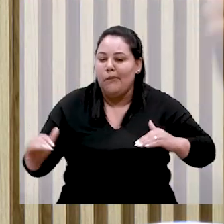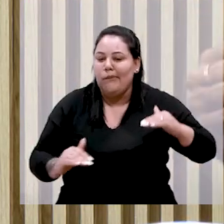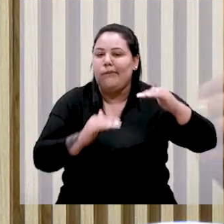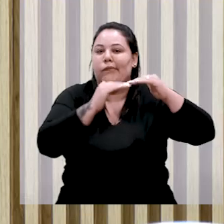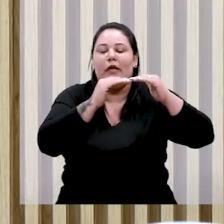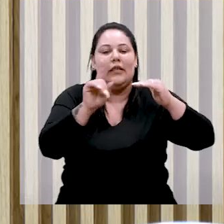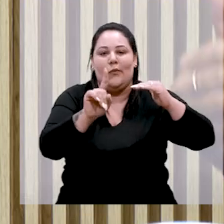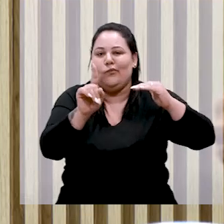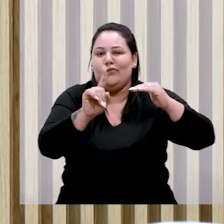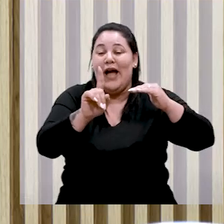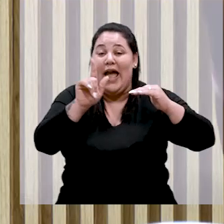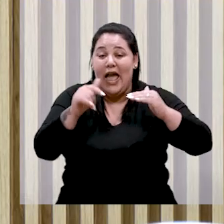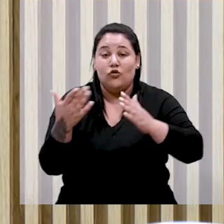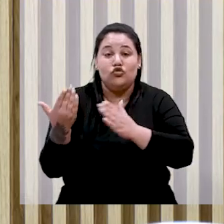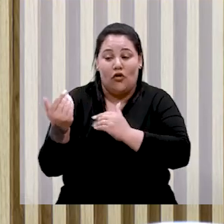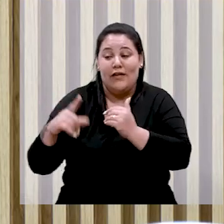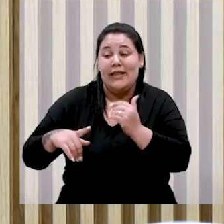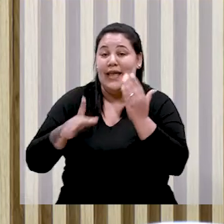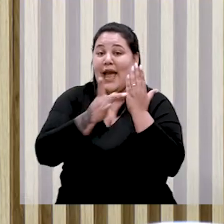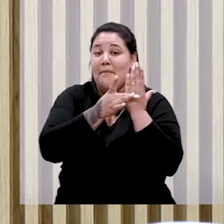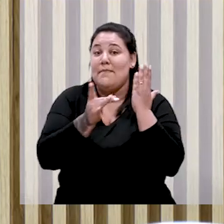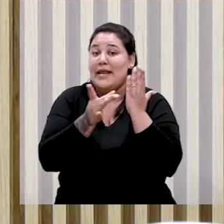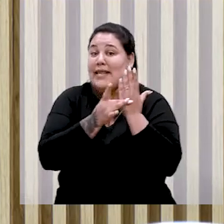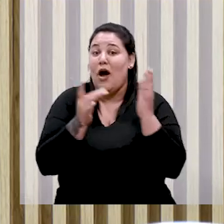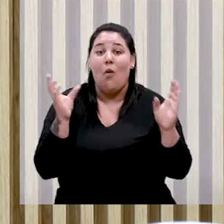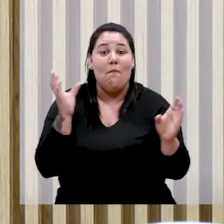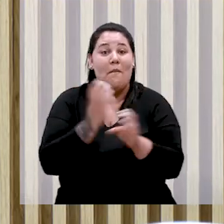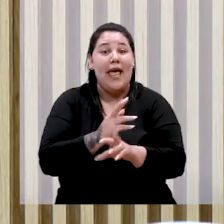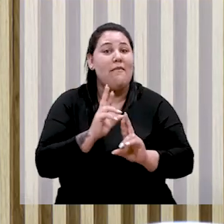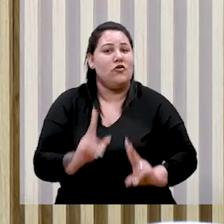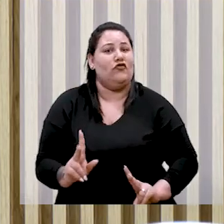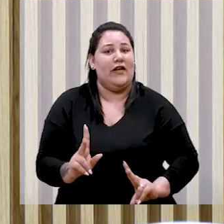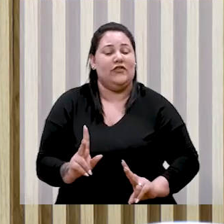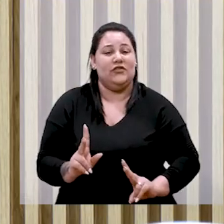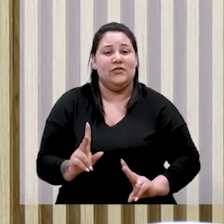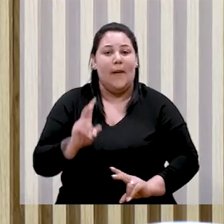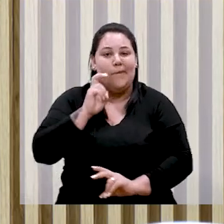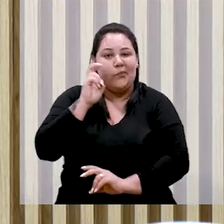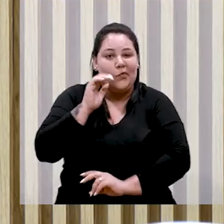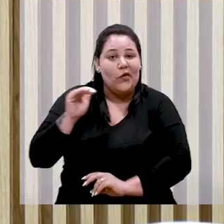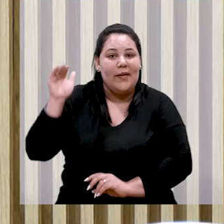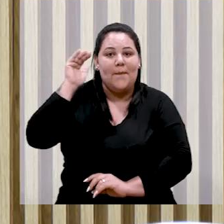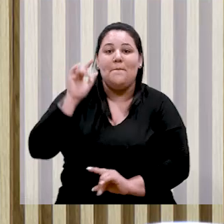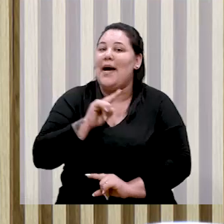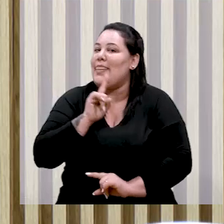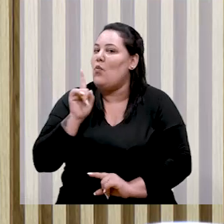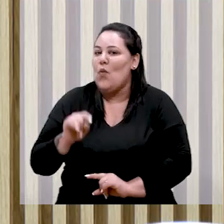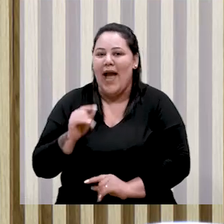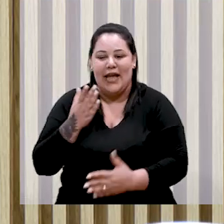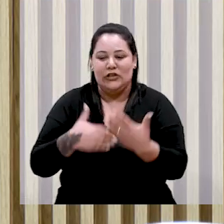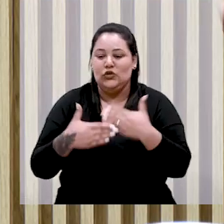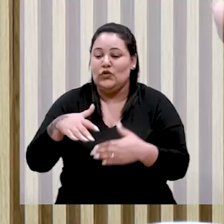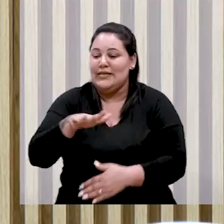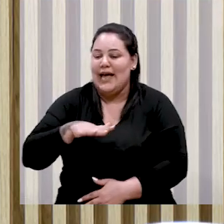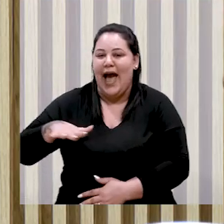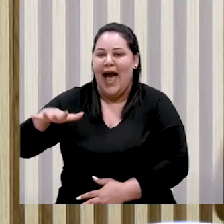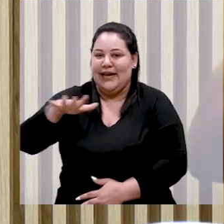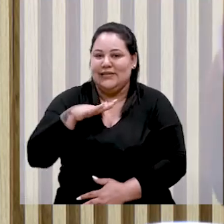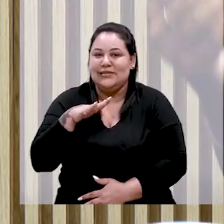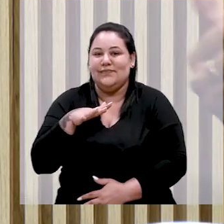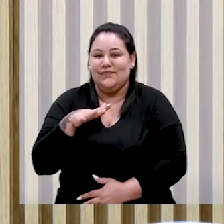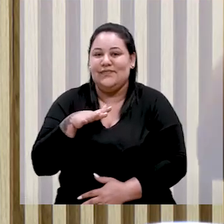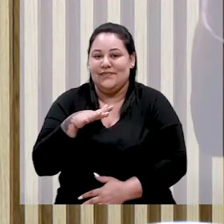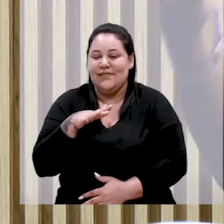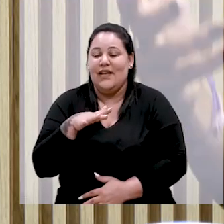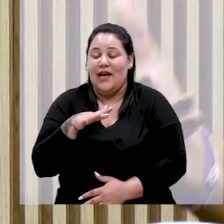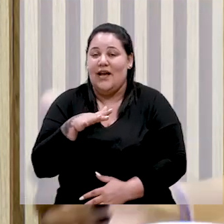outros colegas. Não, é uma criança, um adolescente que tem habilidades muito acima da média não em todas as áreas, geralmente em uma ou outra,